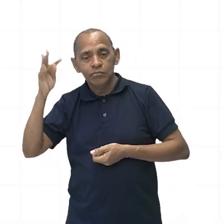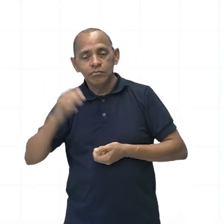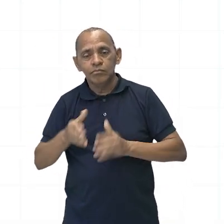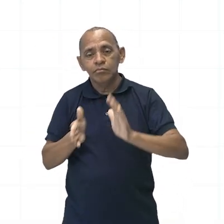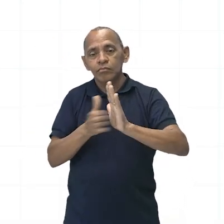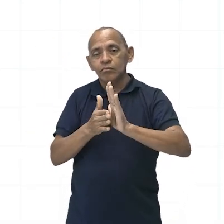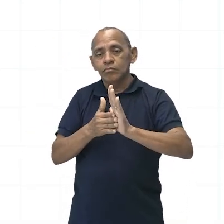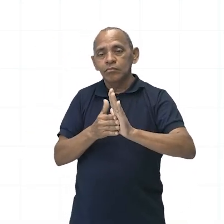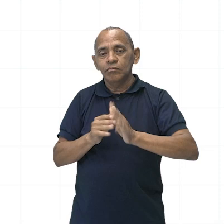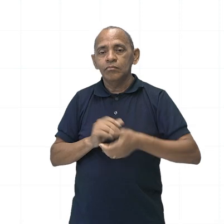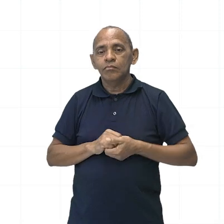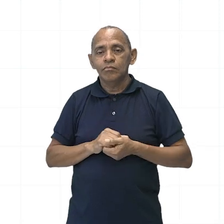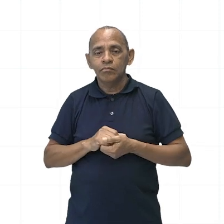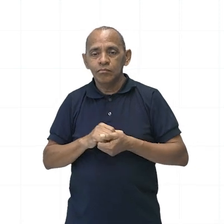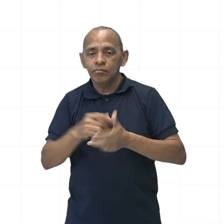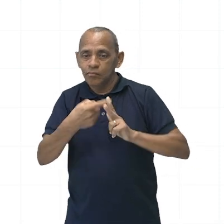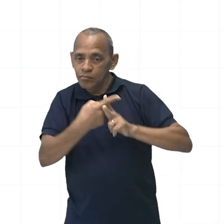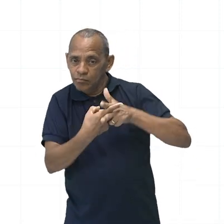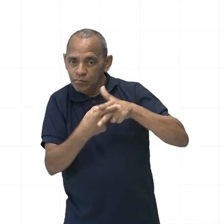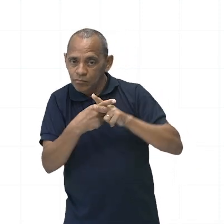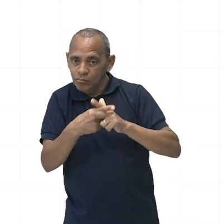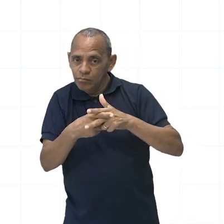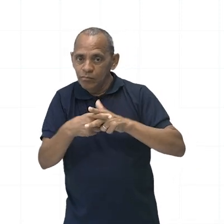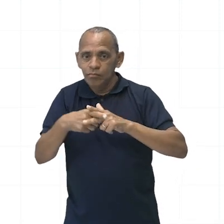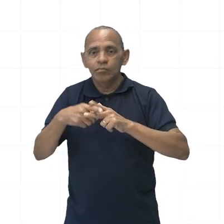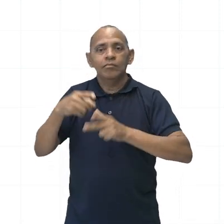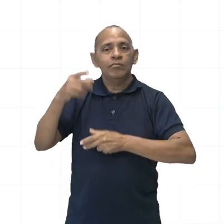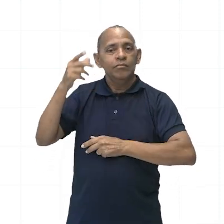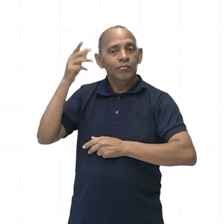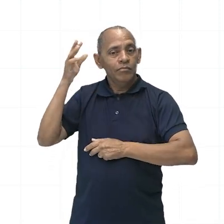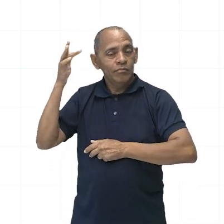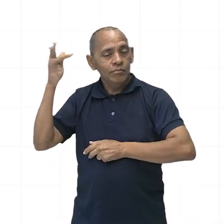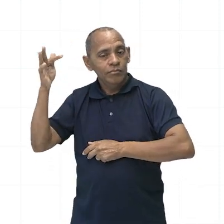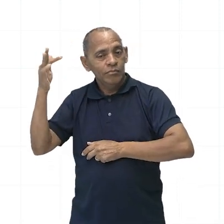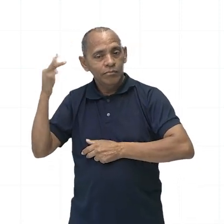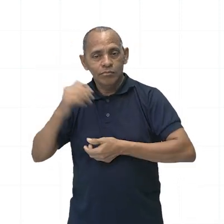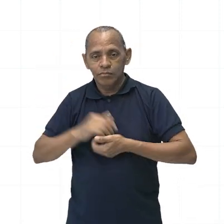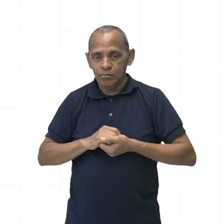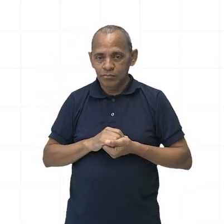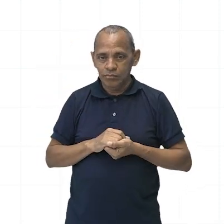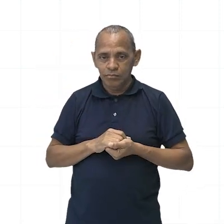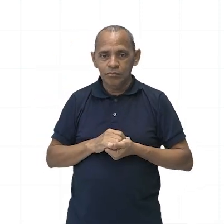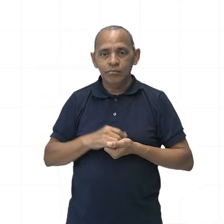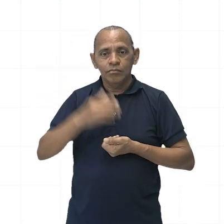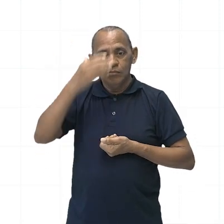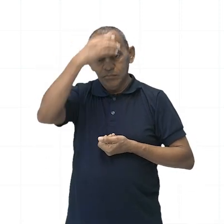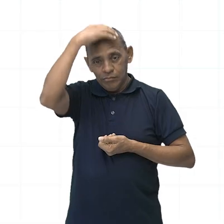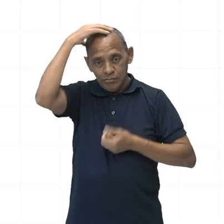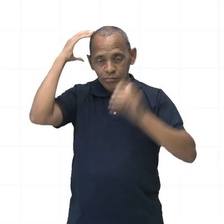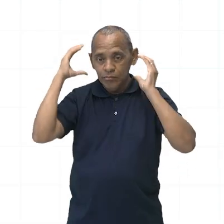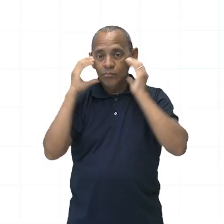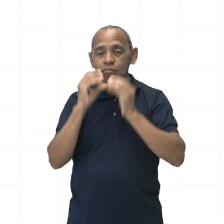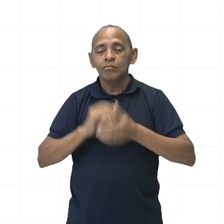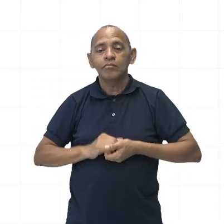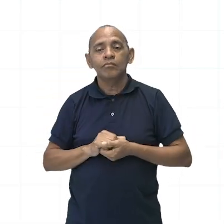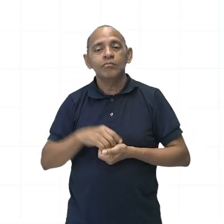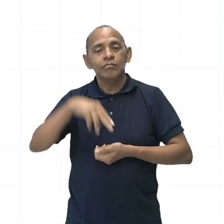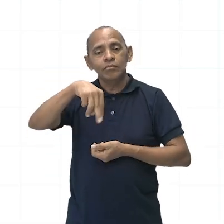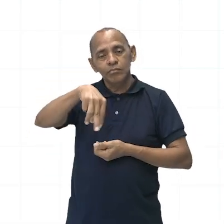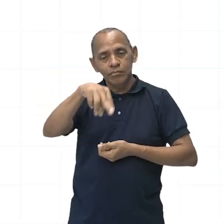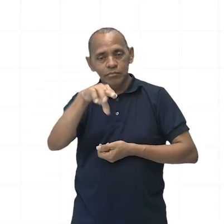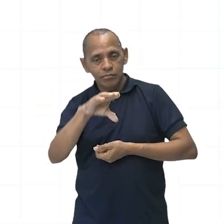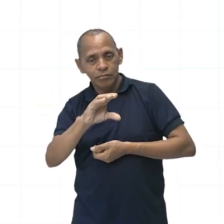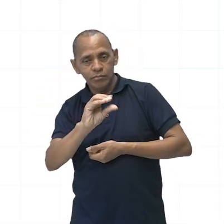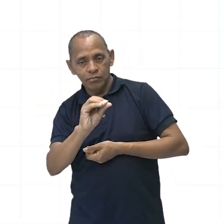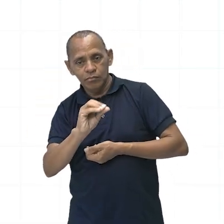que veio do aprimoramento da teoria de Darwin, que é o neodarwinismo, que representa a união entre as ideias de Darwin